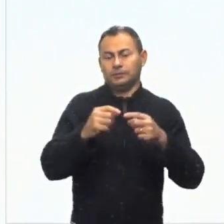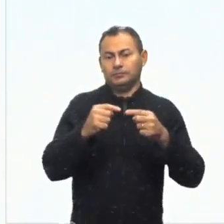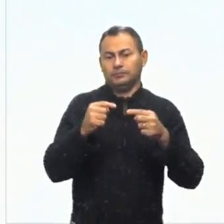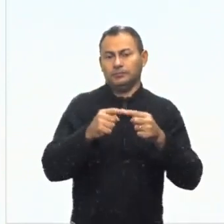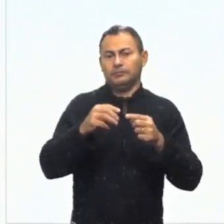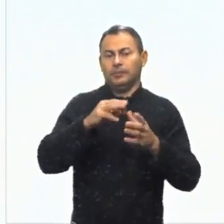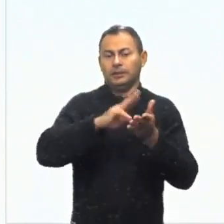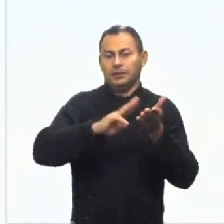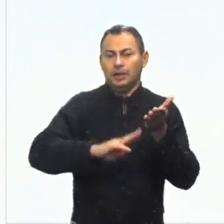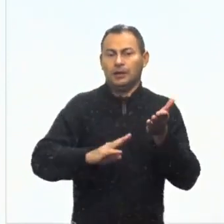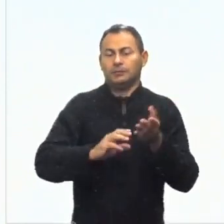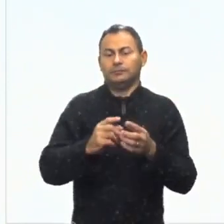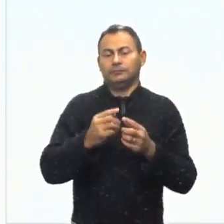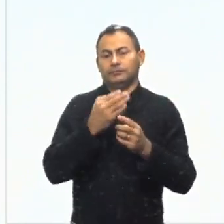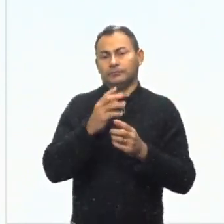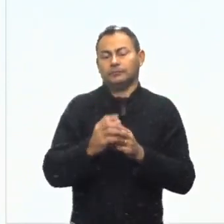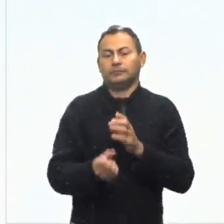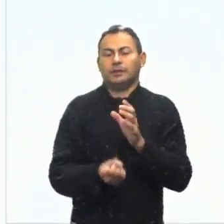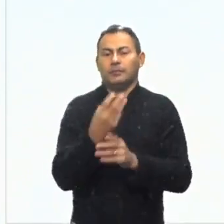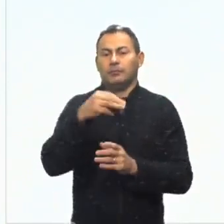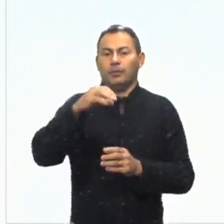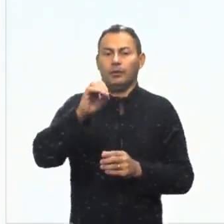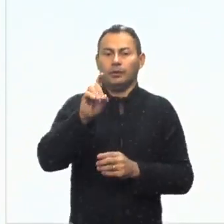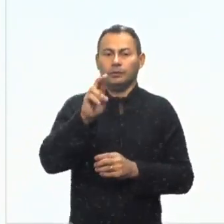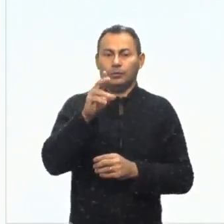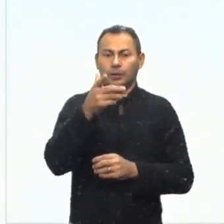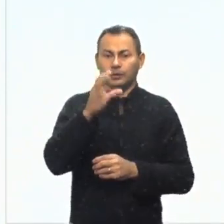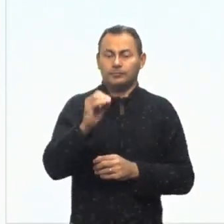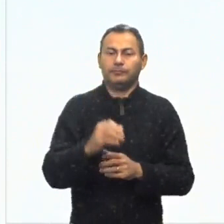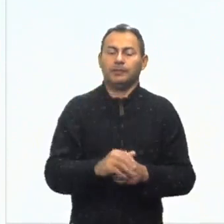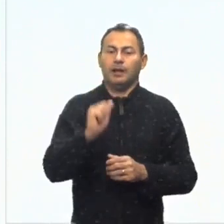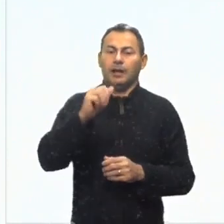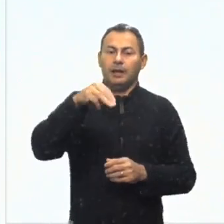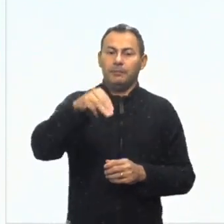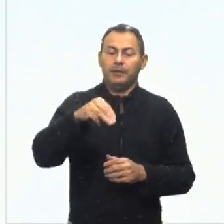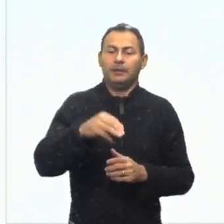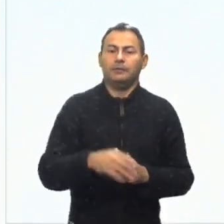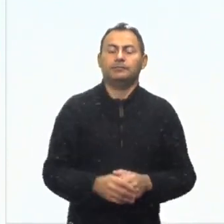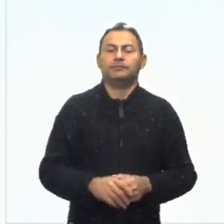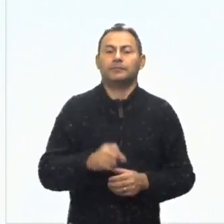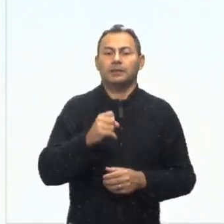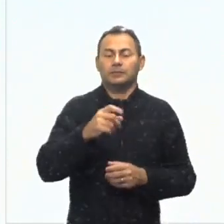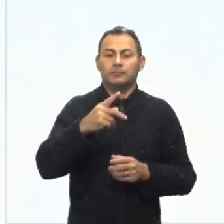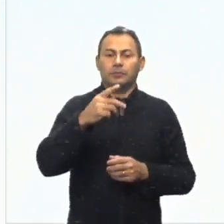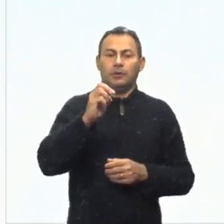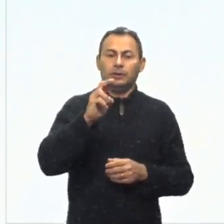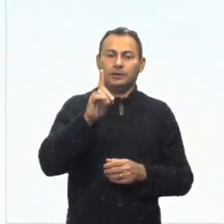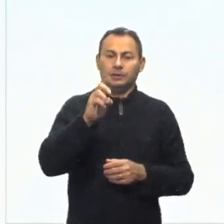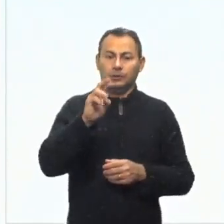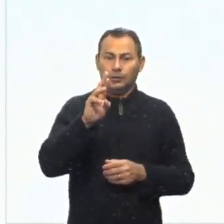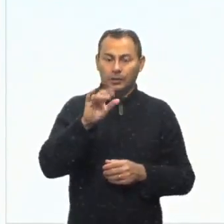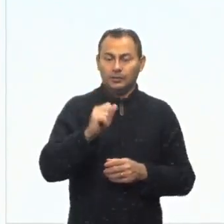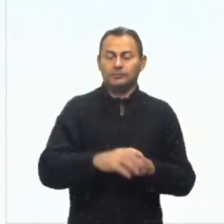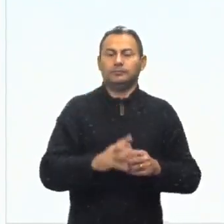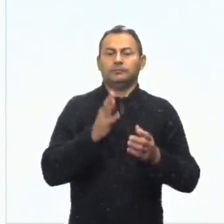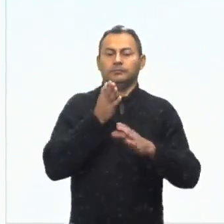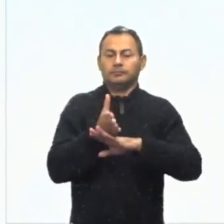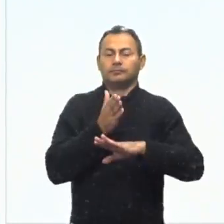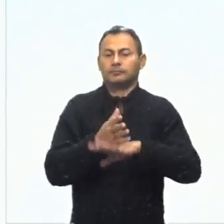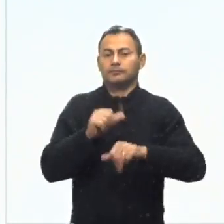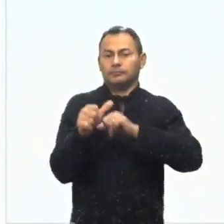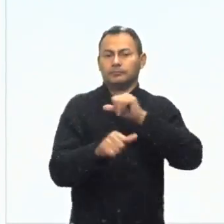acordo com a mensagem, gerando uma modulação AM, se essa portadora vai ter uma